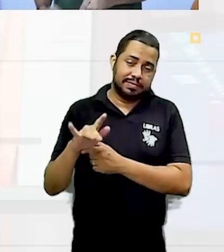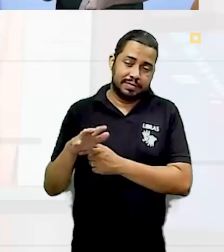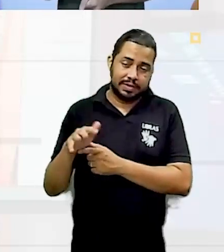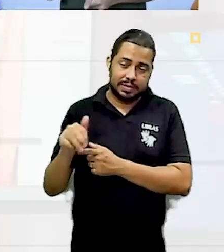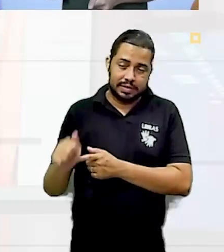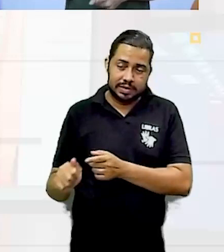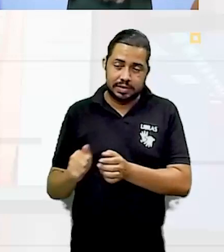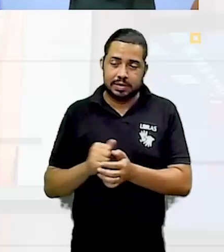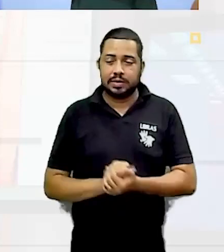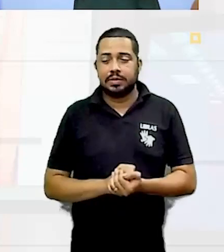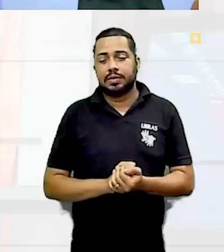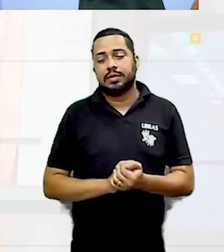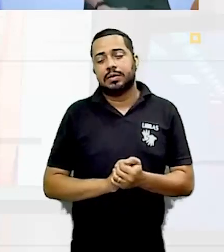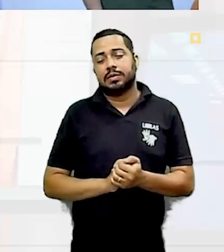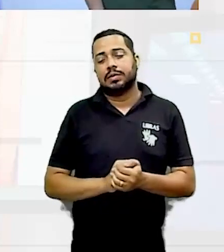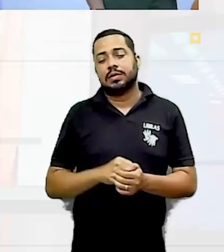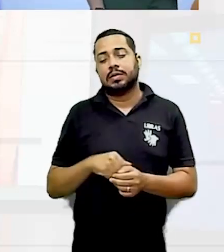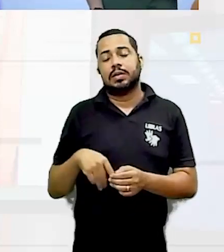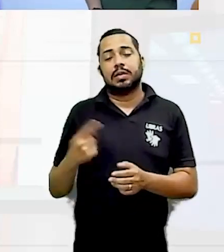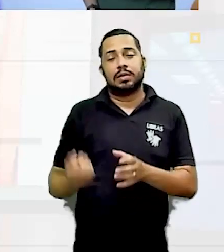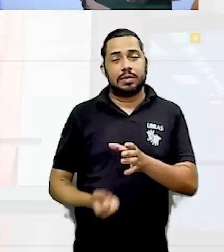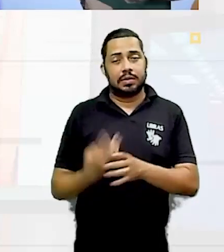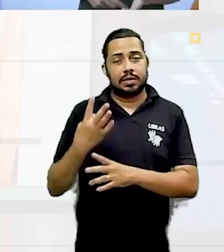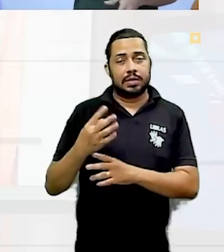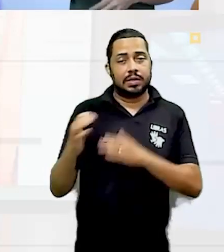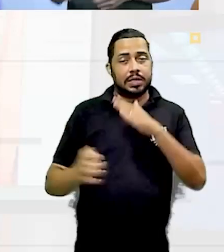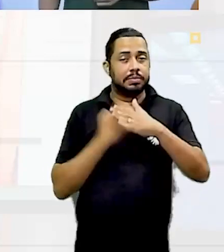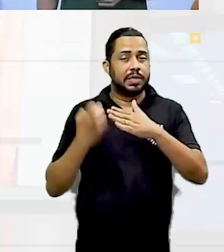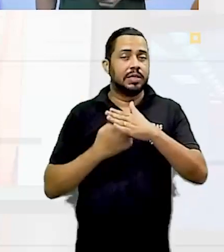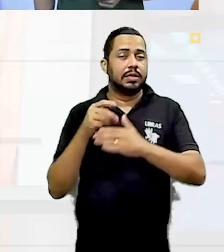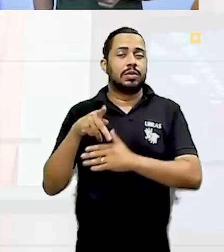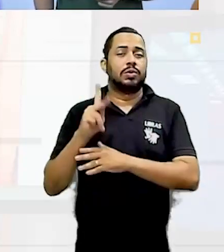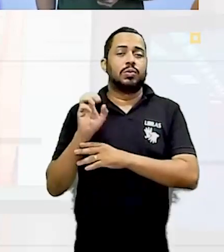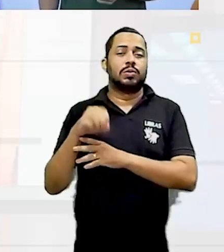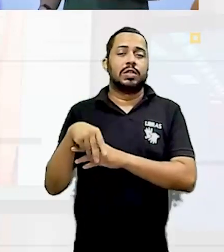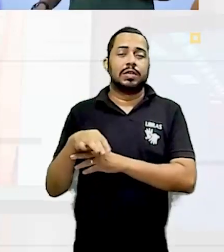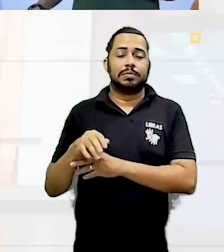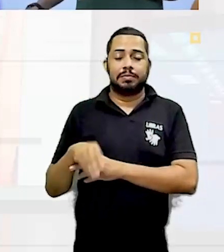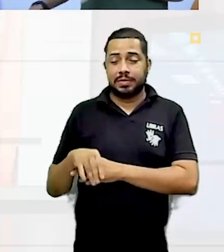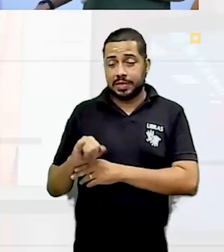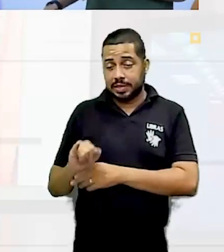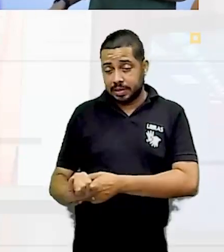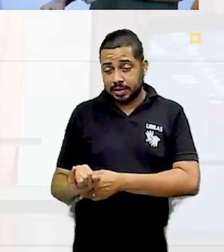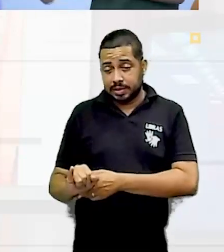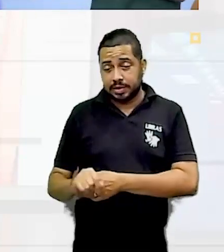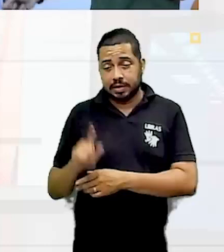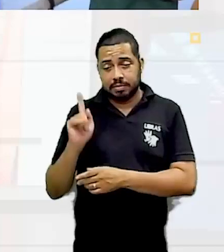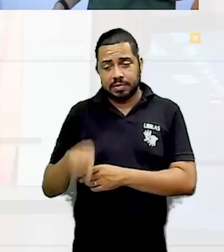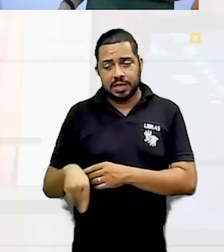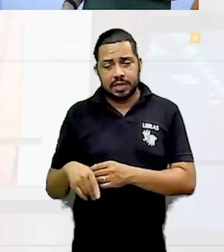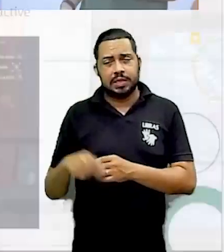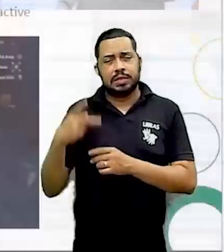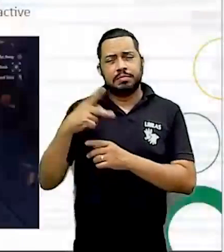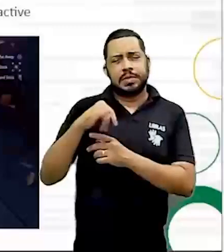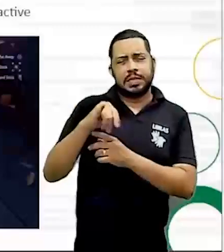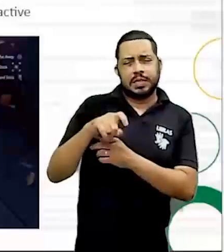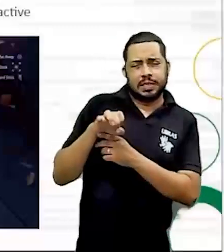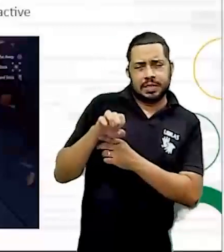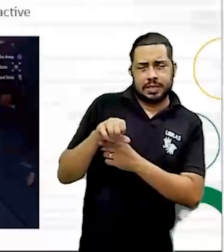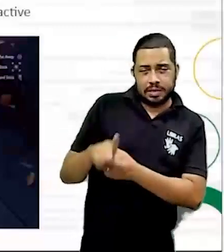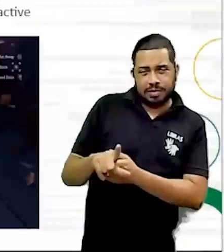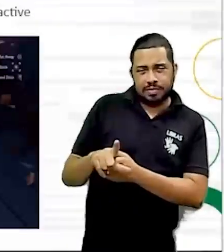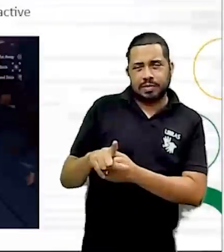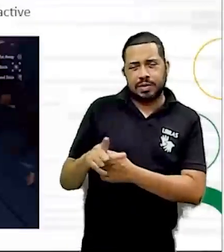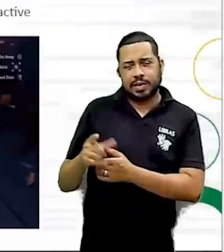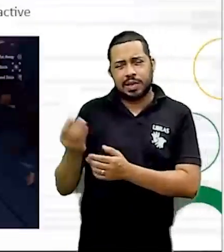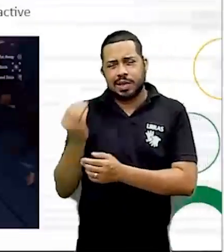Night, que foi produzido da Konami, pelo produtor Kojima, que já traz uma pegada mais pixelizada, mais